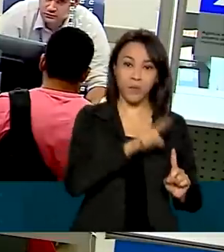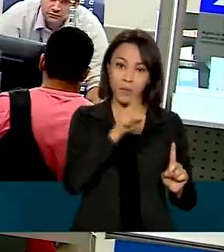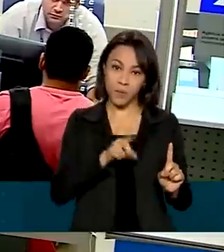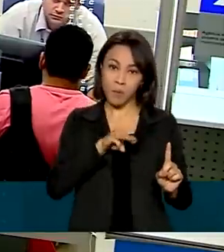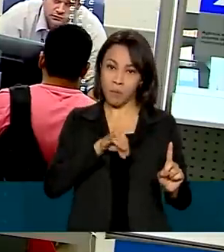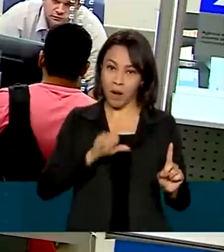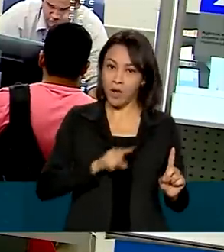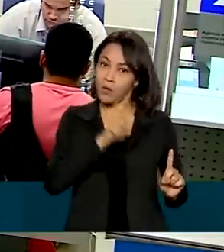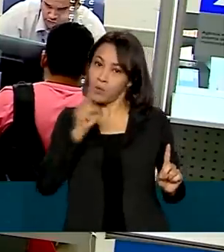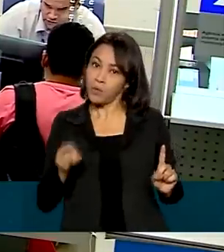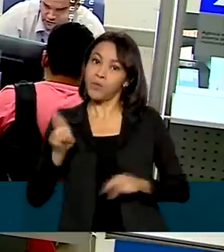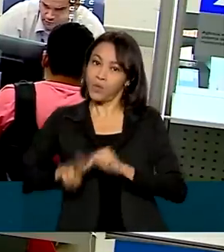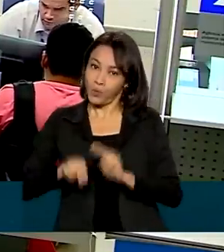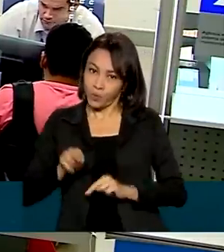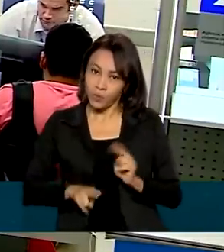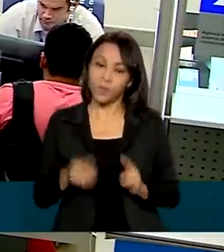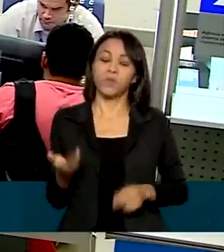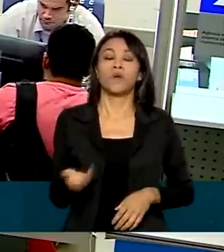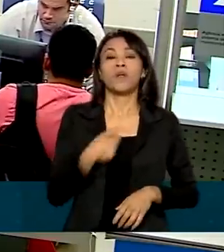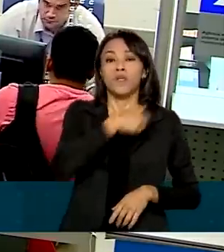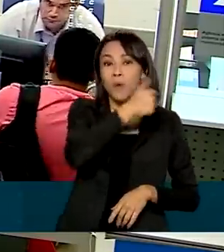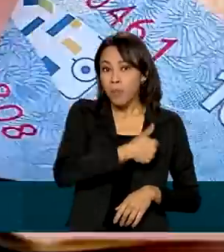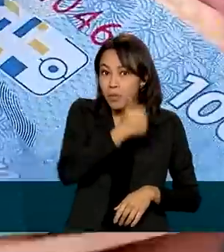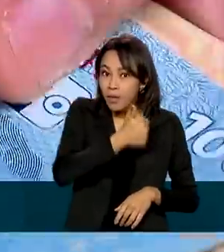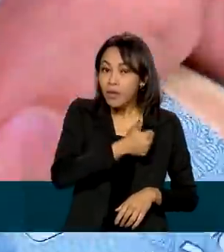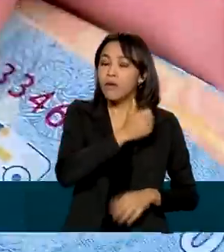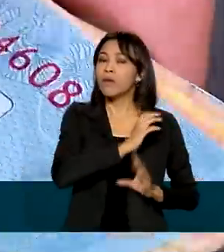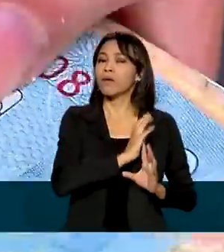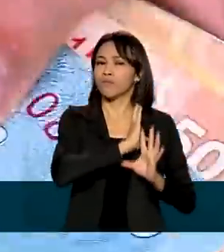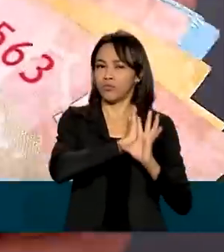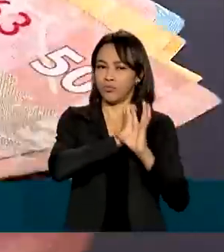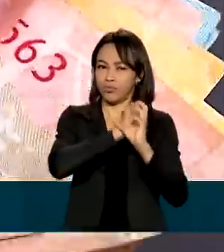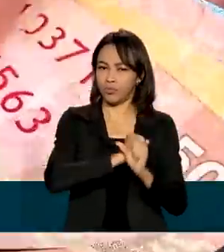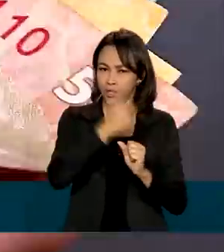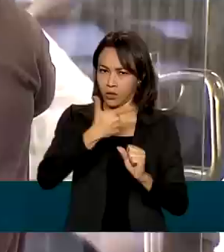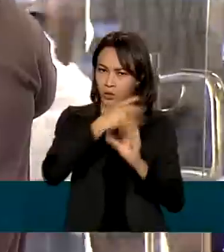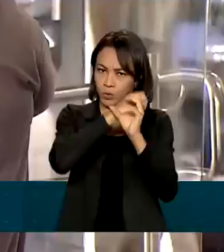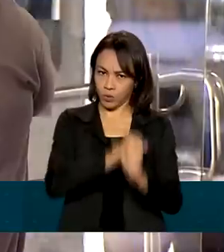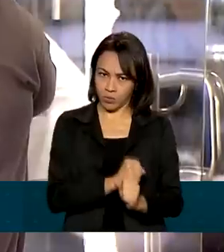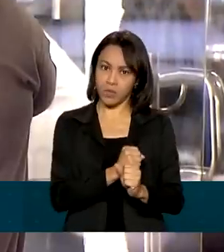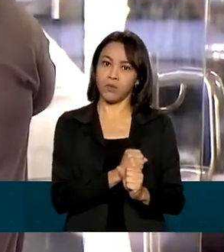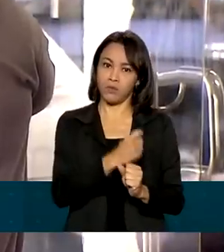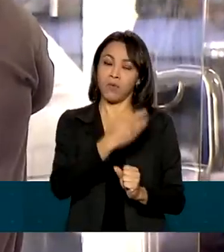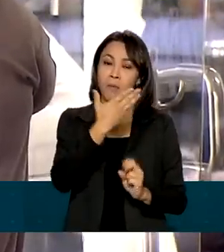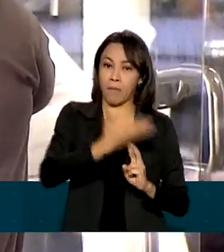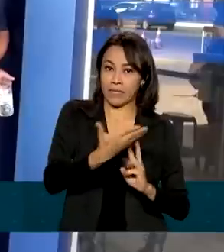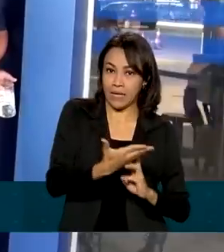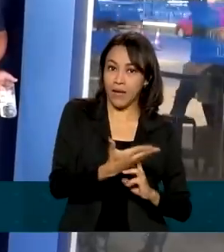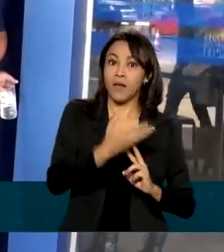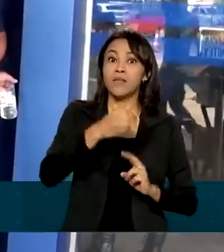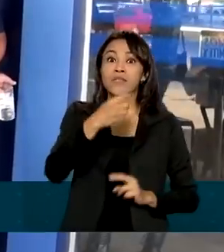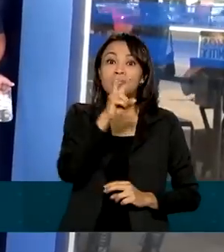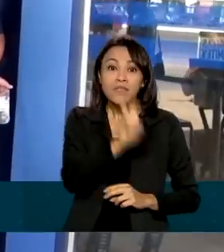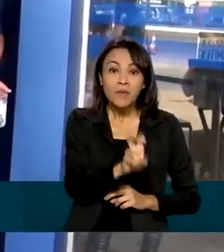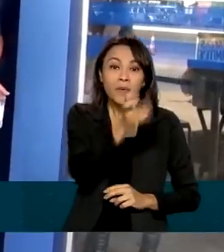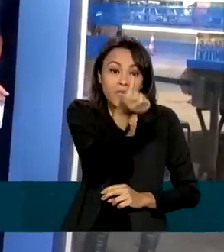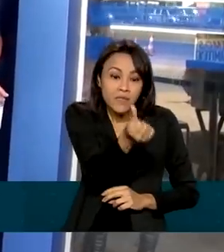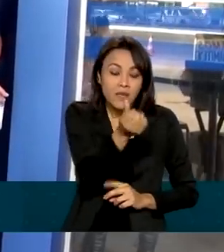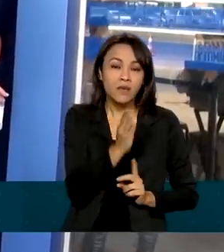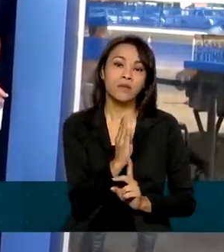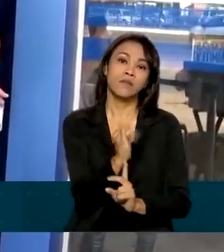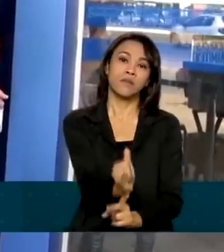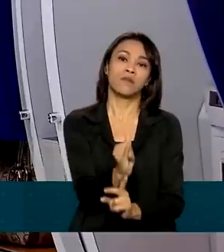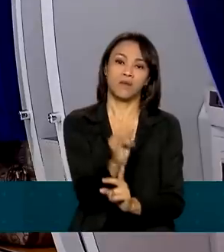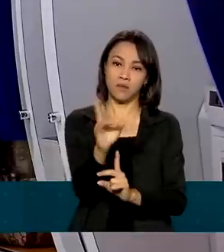Ao todo, né, com a primeira e segunda parcelas somadas, né, serão injetados na economia cerca de 56 bilhões